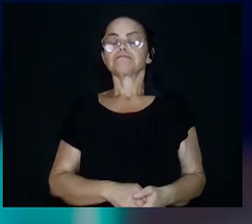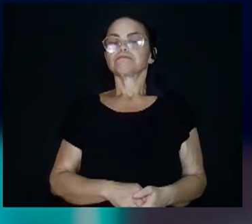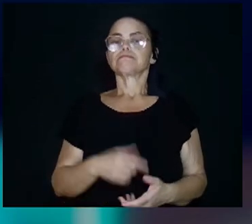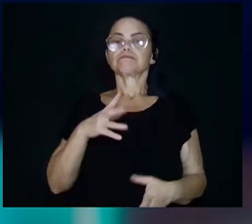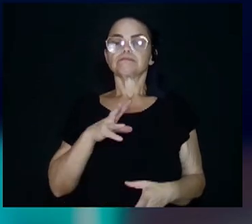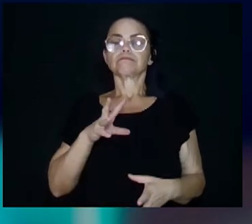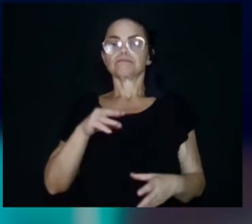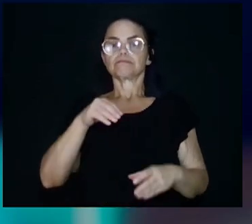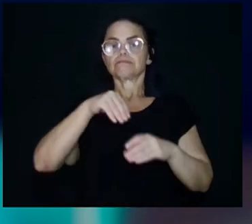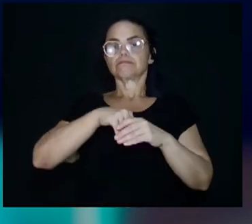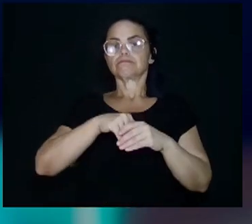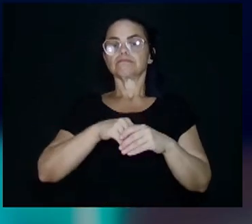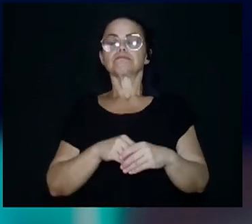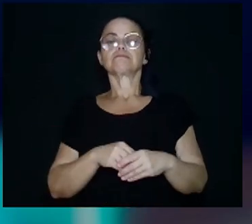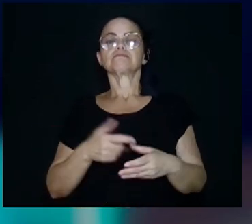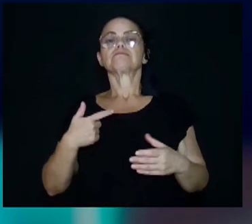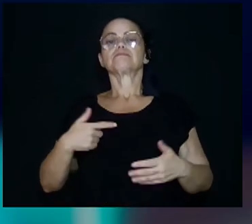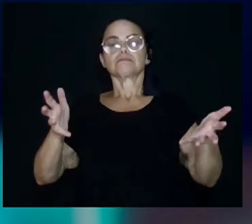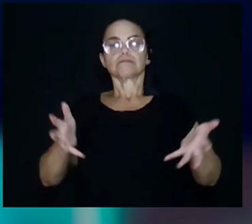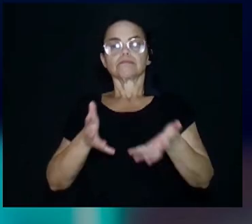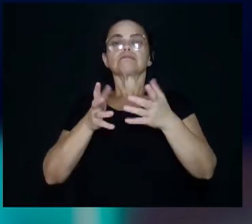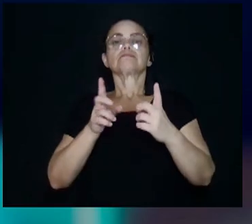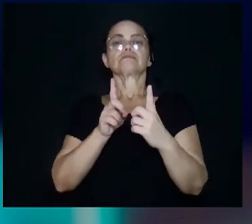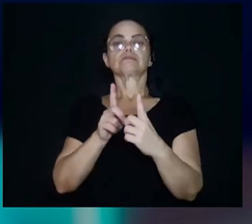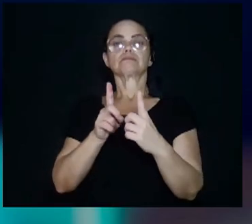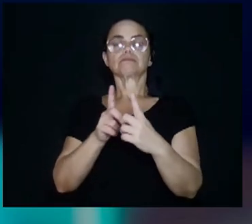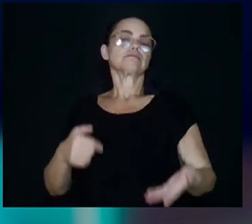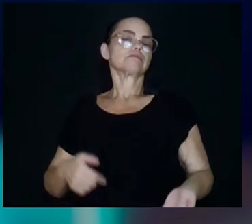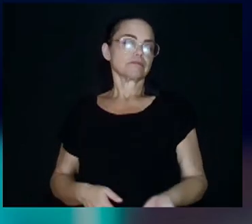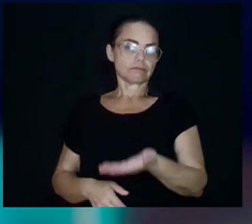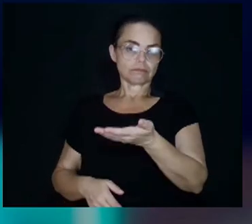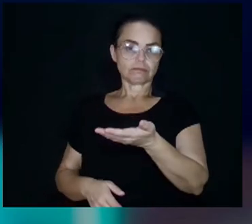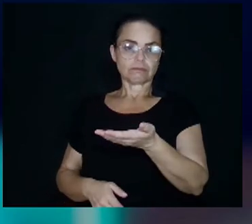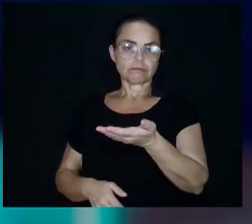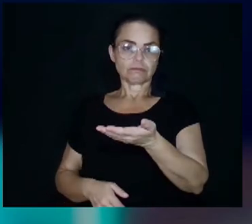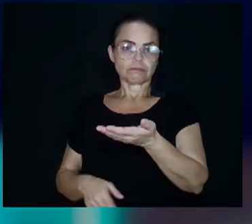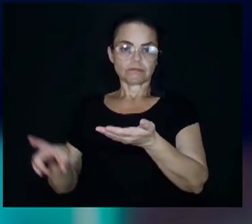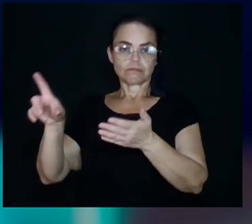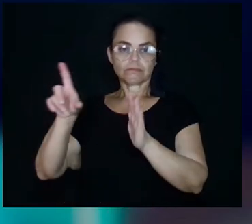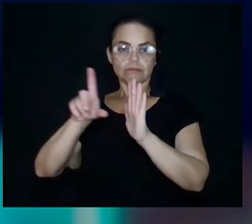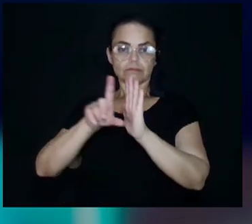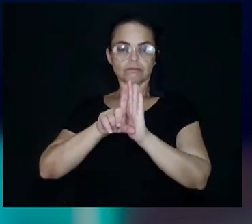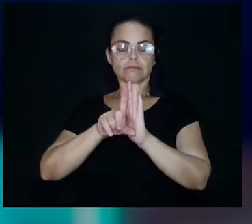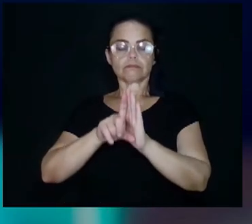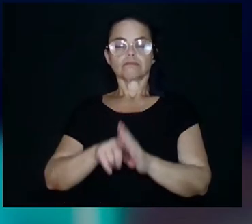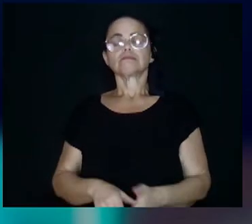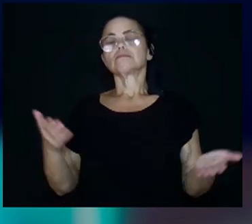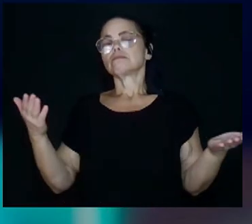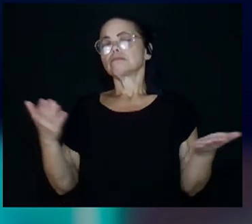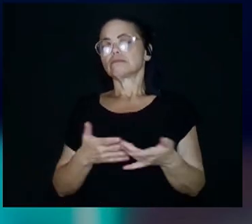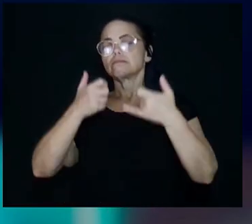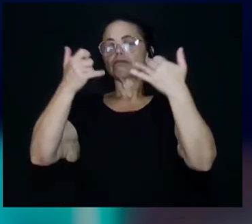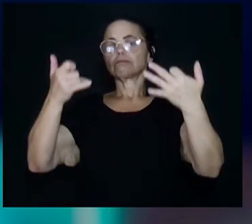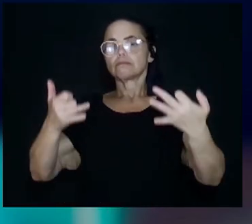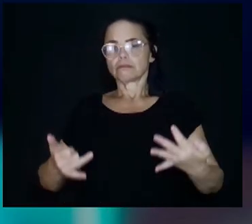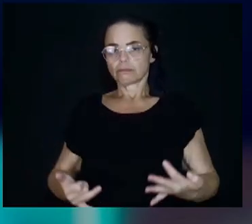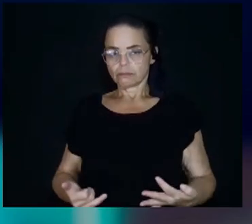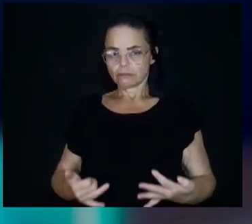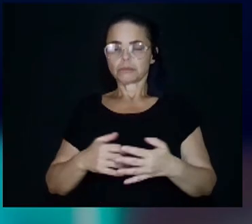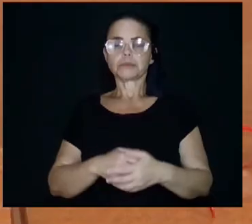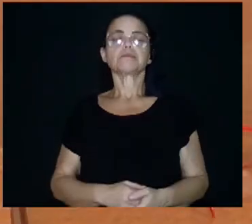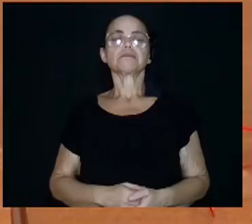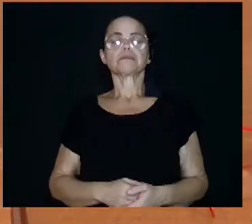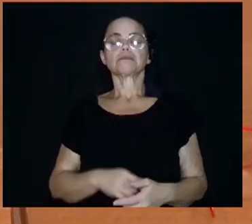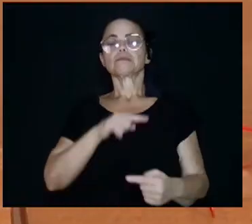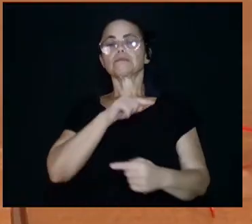ações em prol do atendimento ao disposto nessa lei. Eu vou agora aqui falar um pouquinho dos objetivos